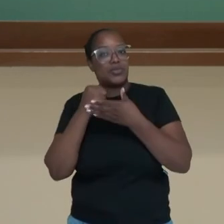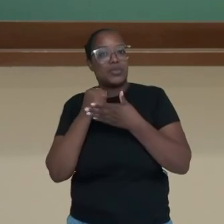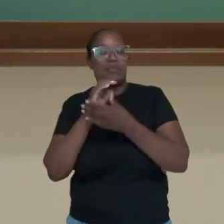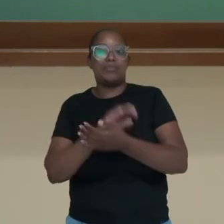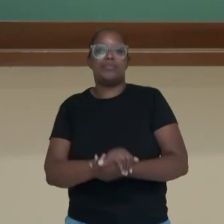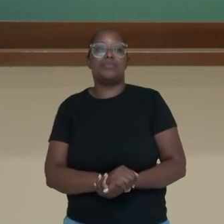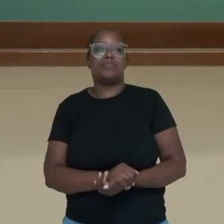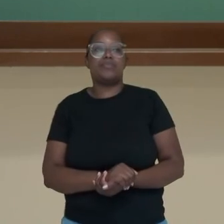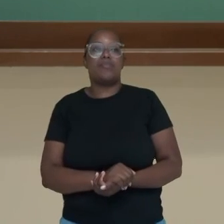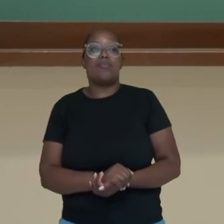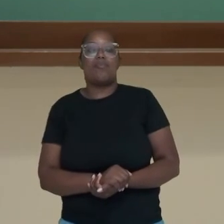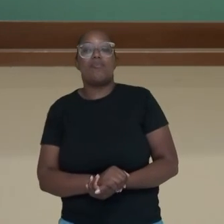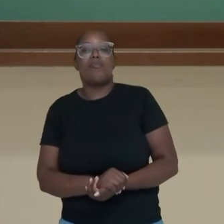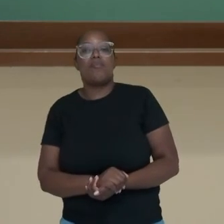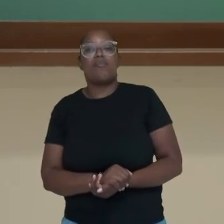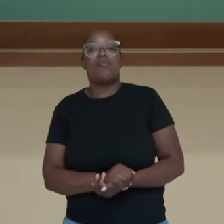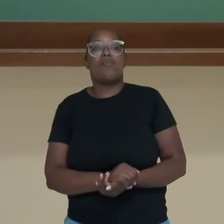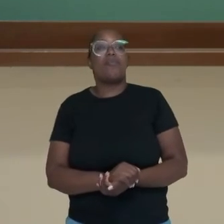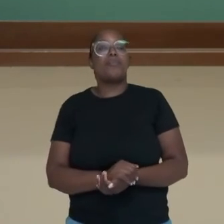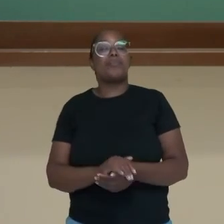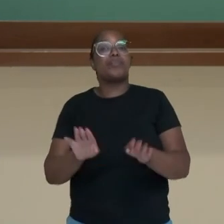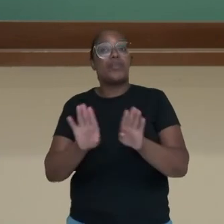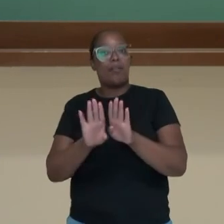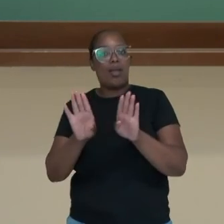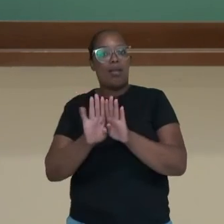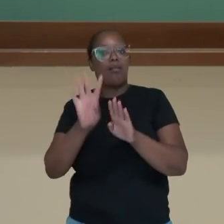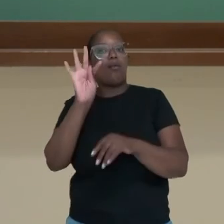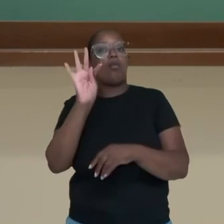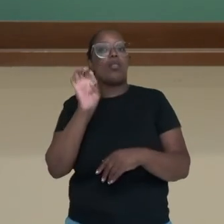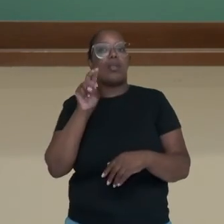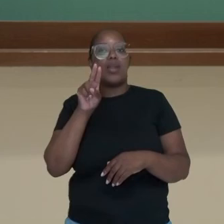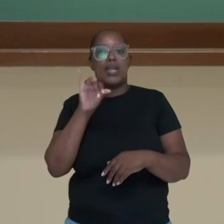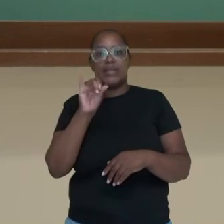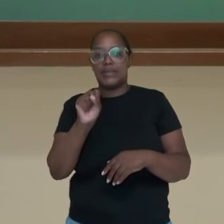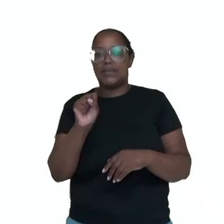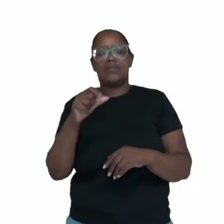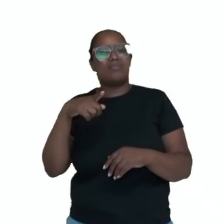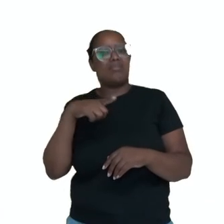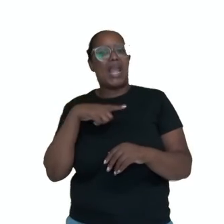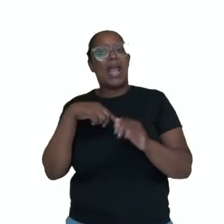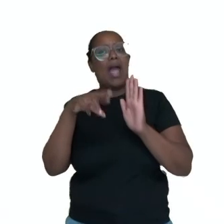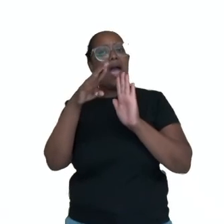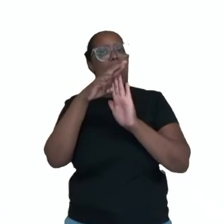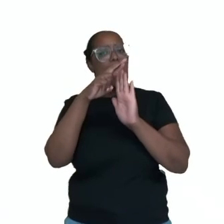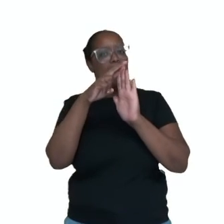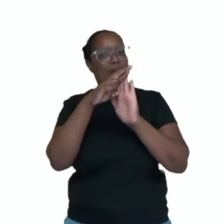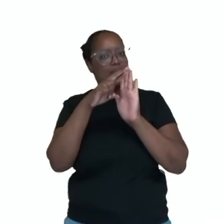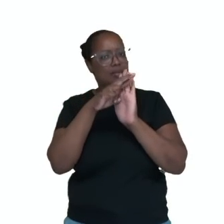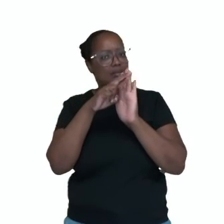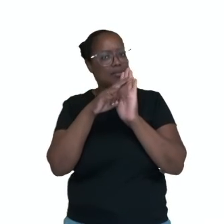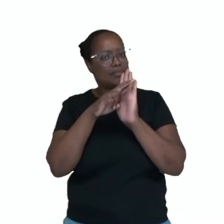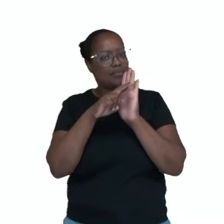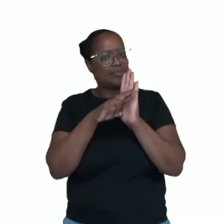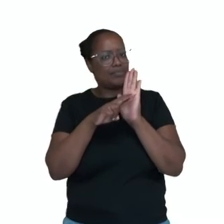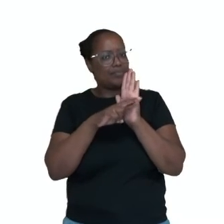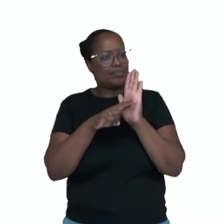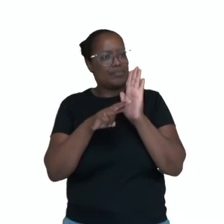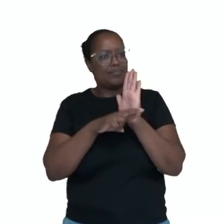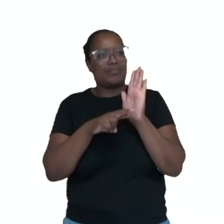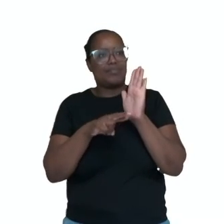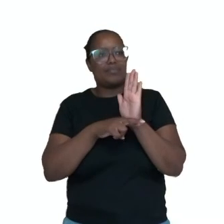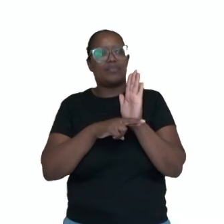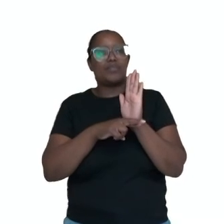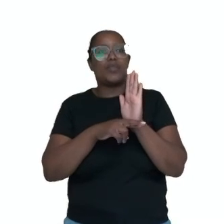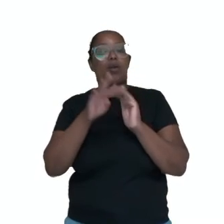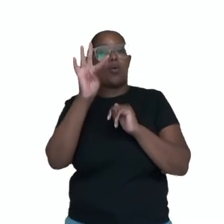praticantes. E o tênis de mesa, o ping-pong, tem regras semelhantes, né? Sendo